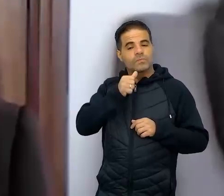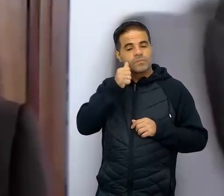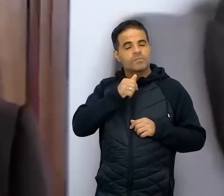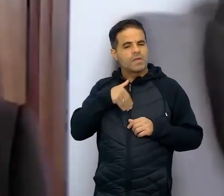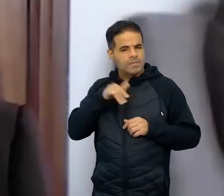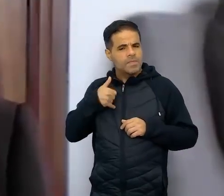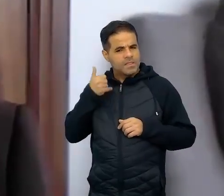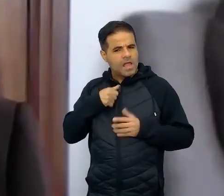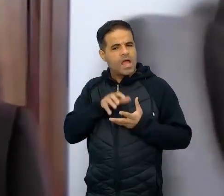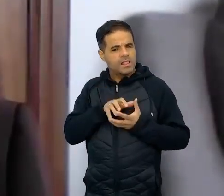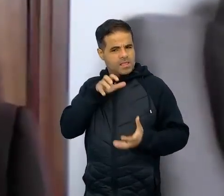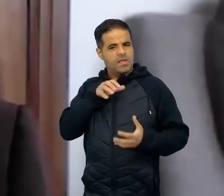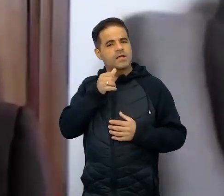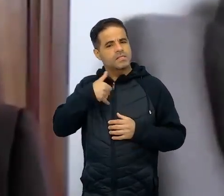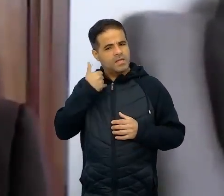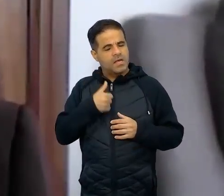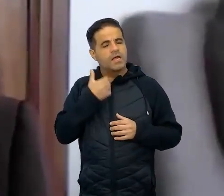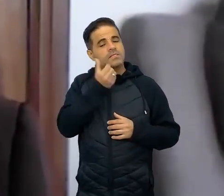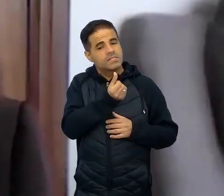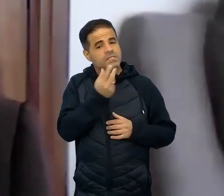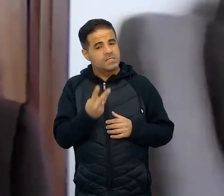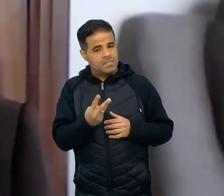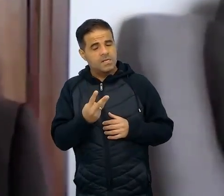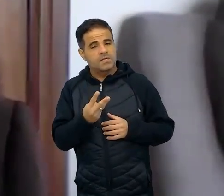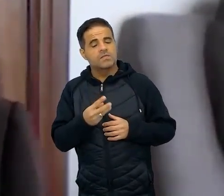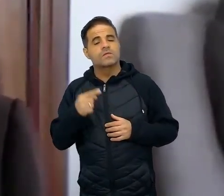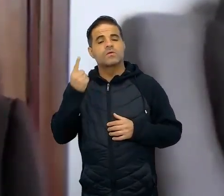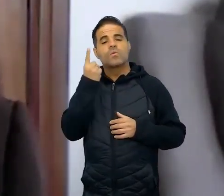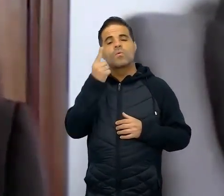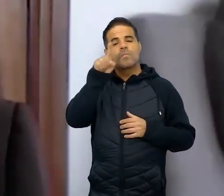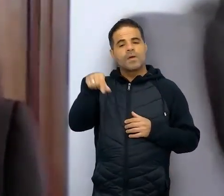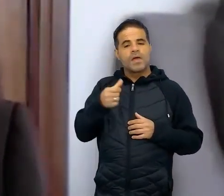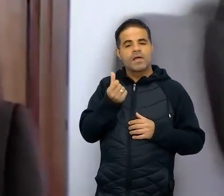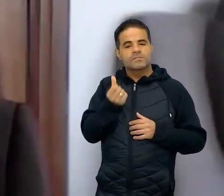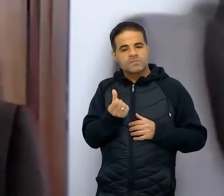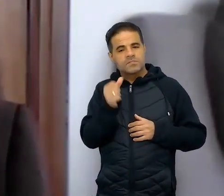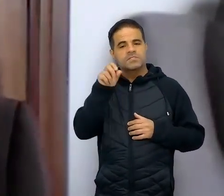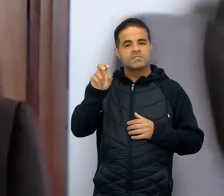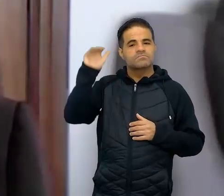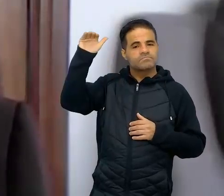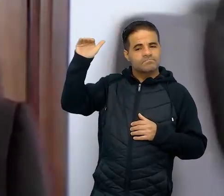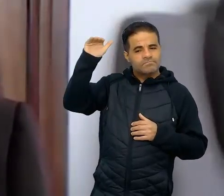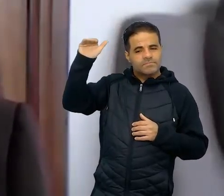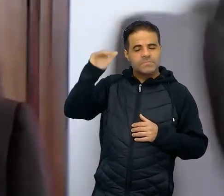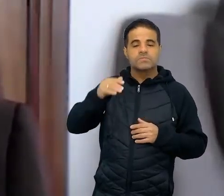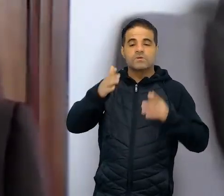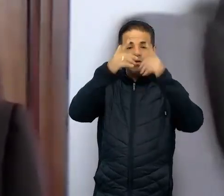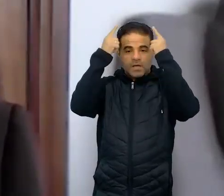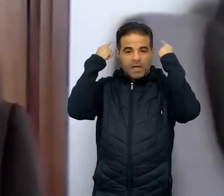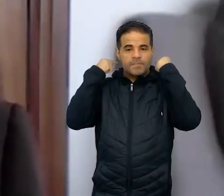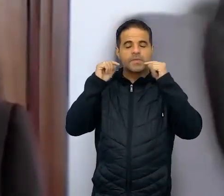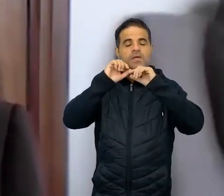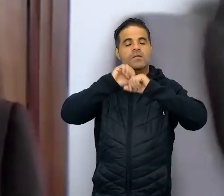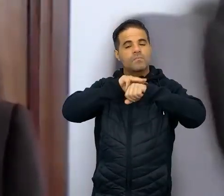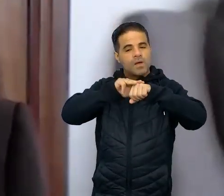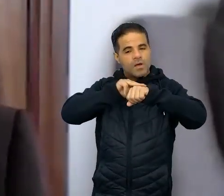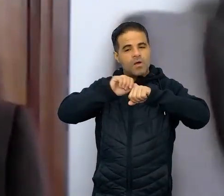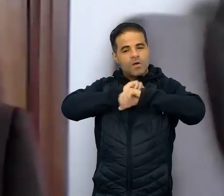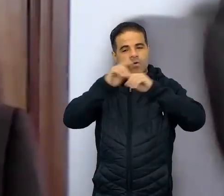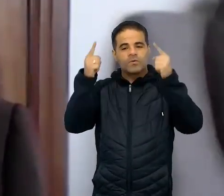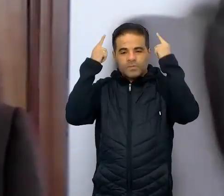tenho 63 anos, tenho 1,65 m, meus cabelos são castanhos,